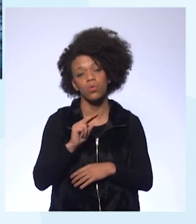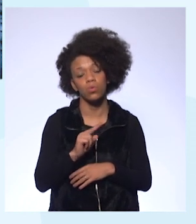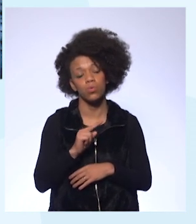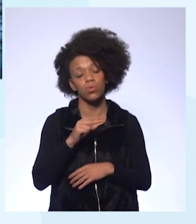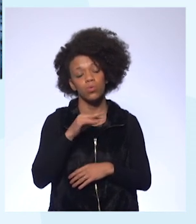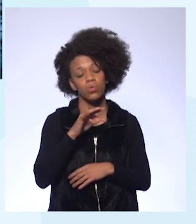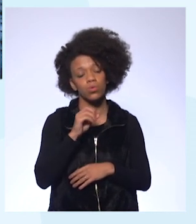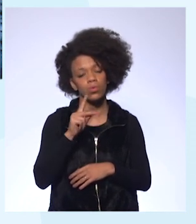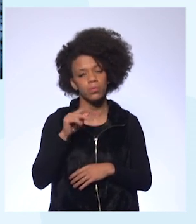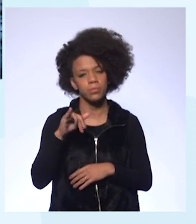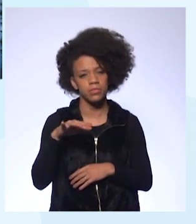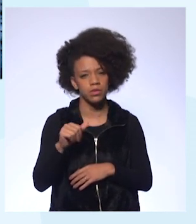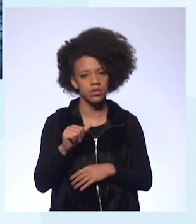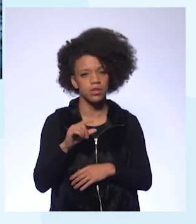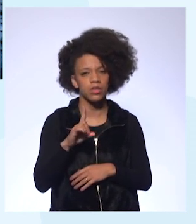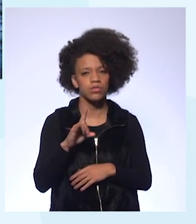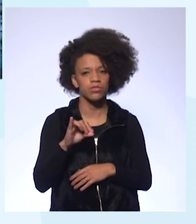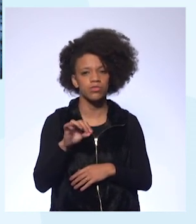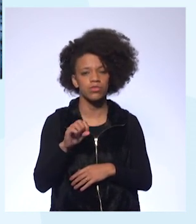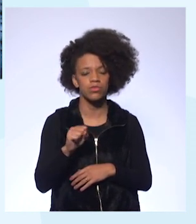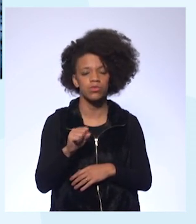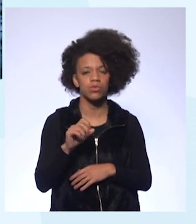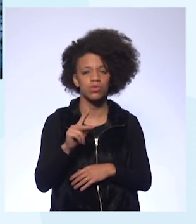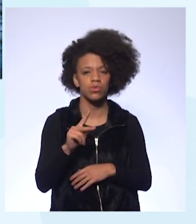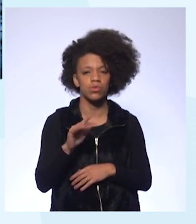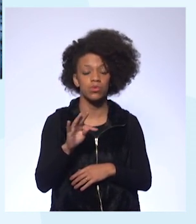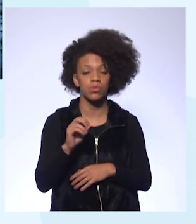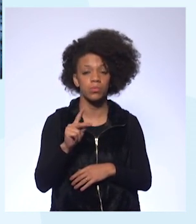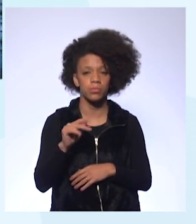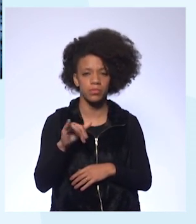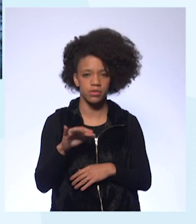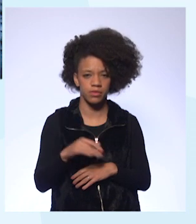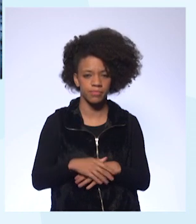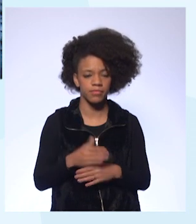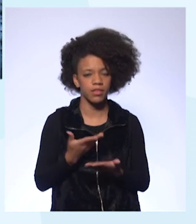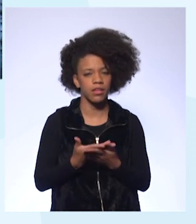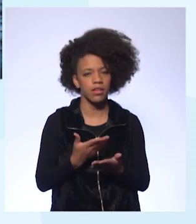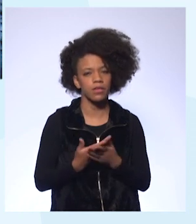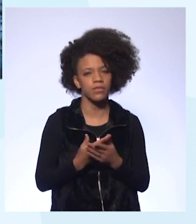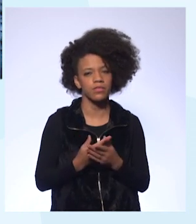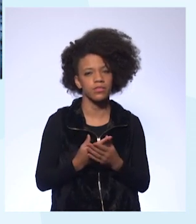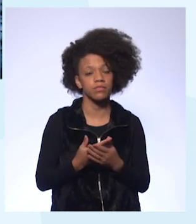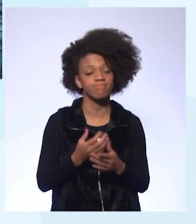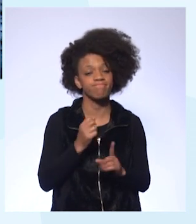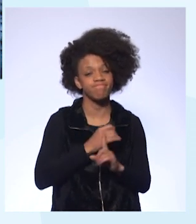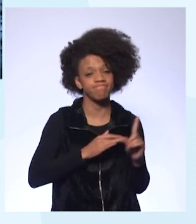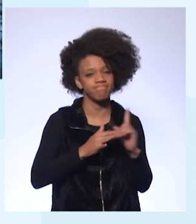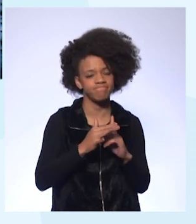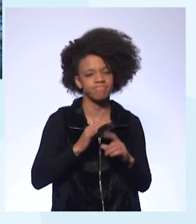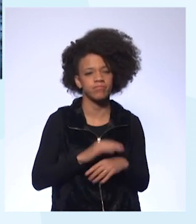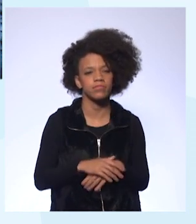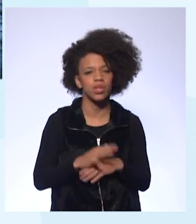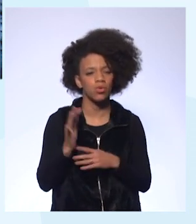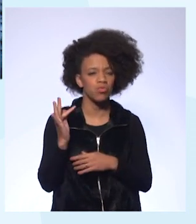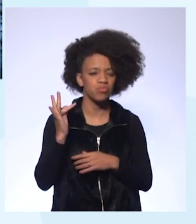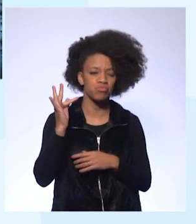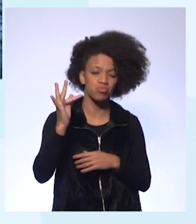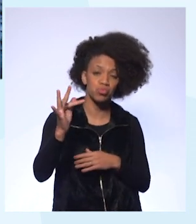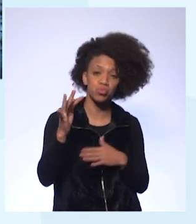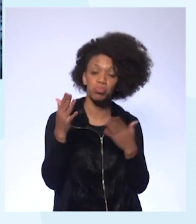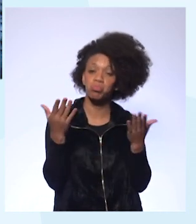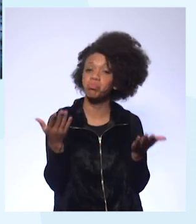né vai falar aula de Sociologia né um futuro de História o futuro utópico